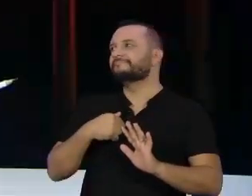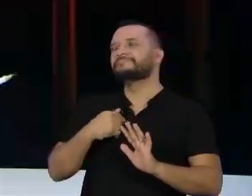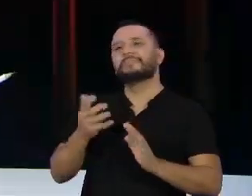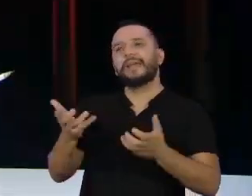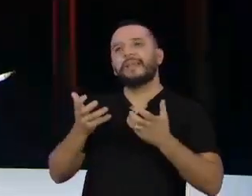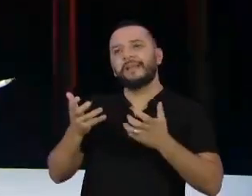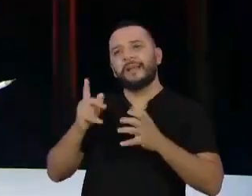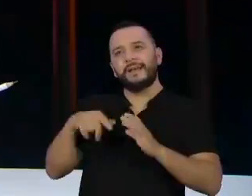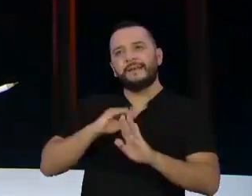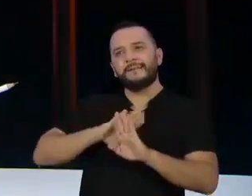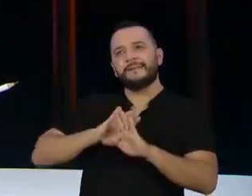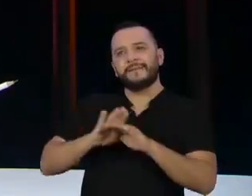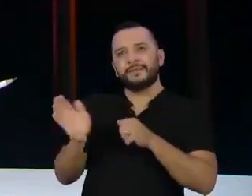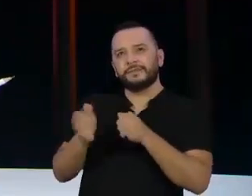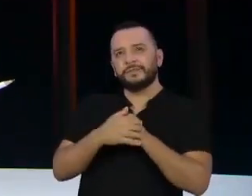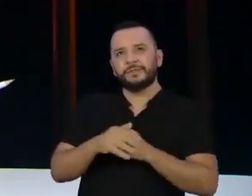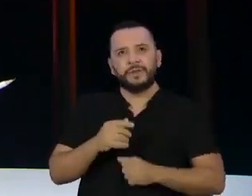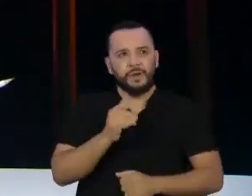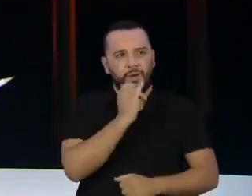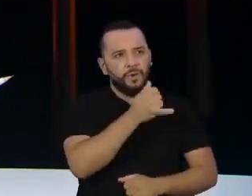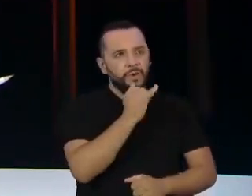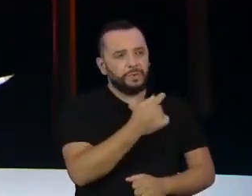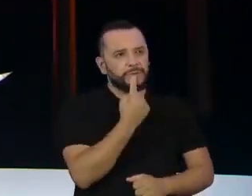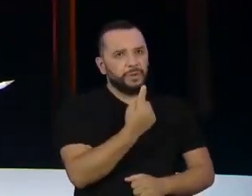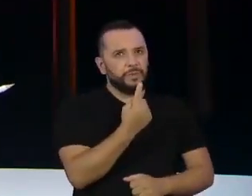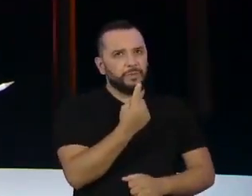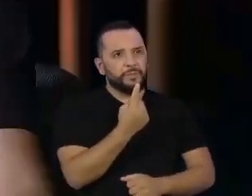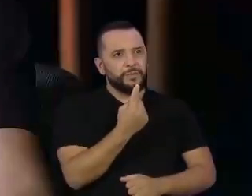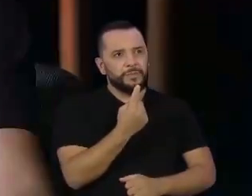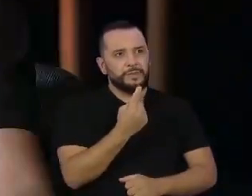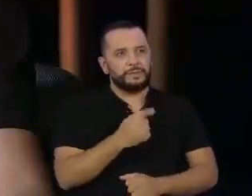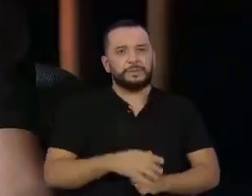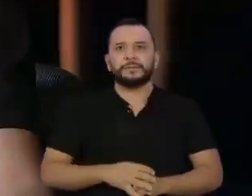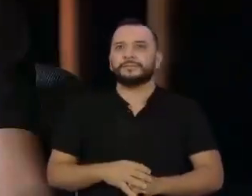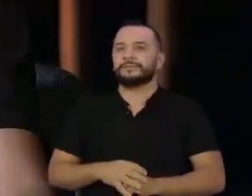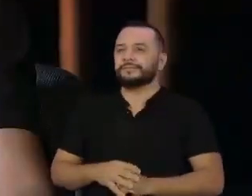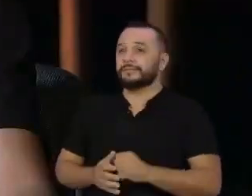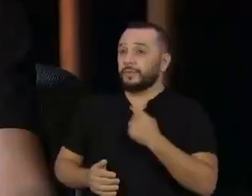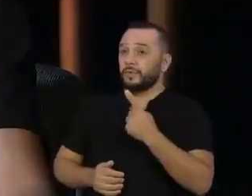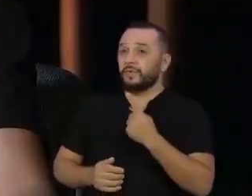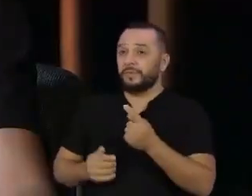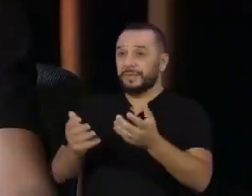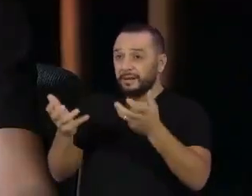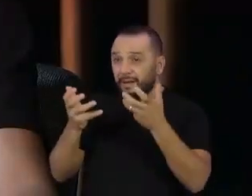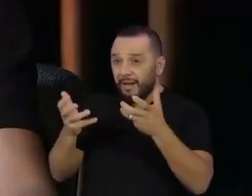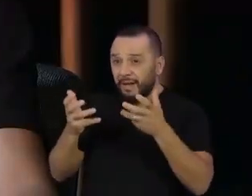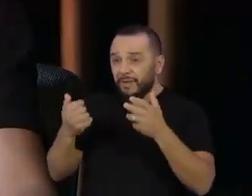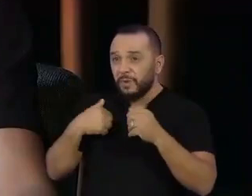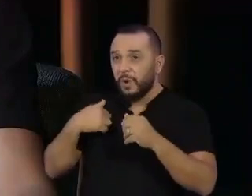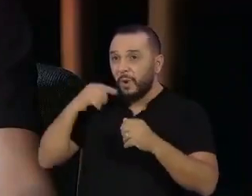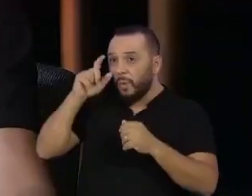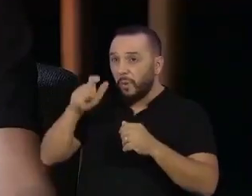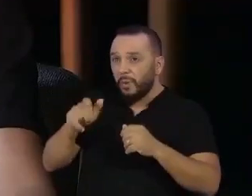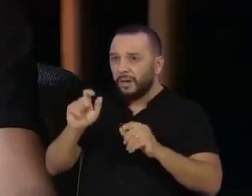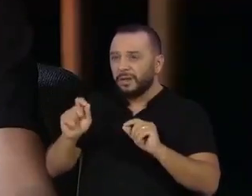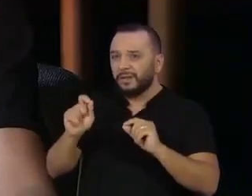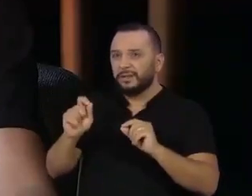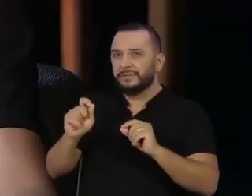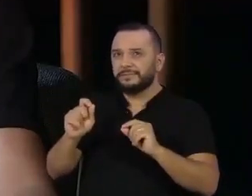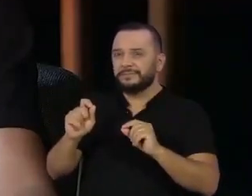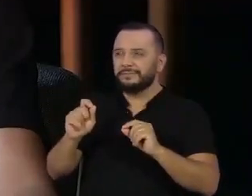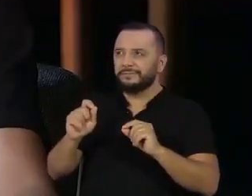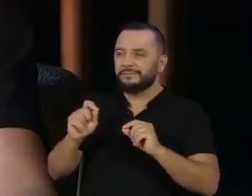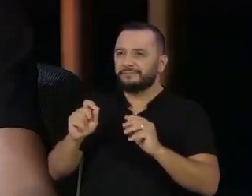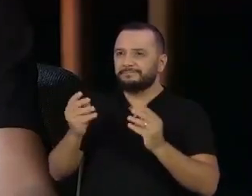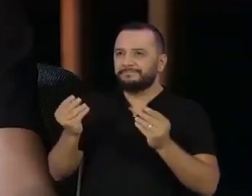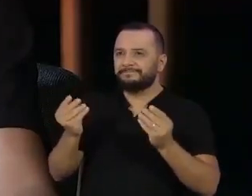contração constrangedora já contra uma bem ardida ambição a vaidade Eu acho que